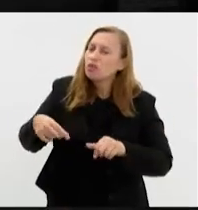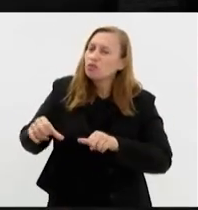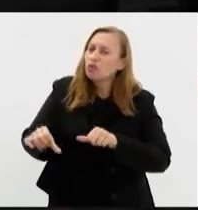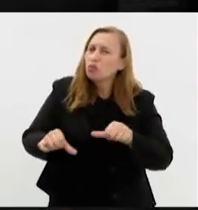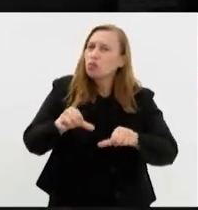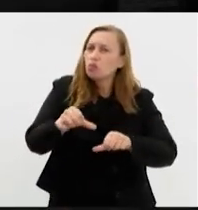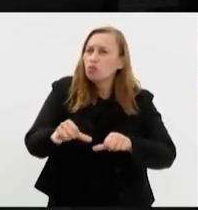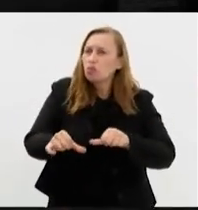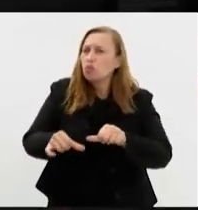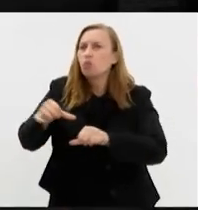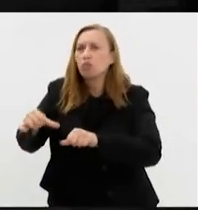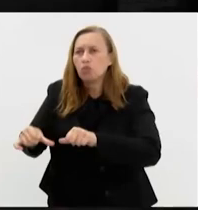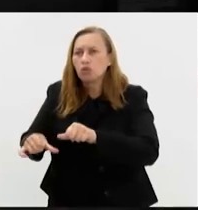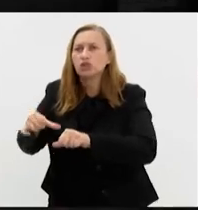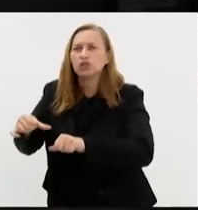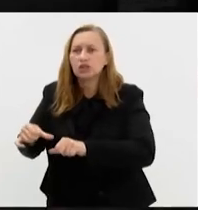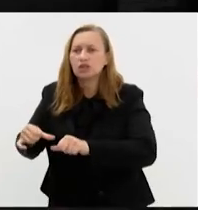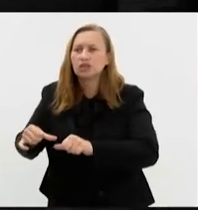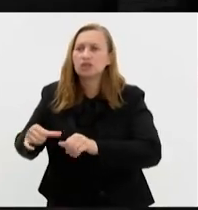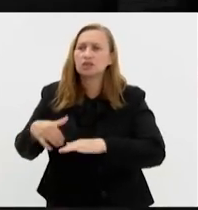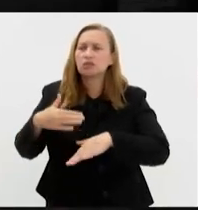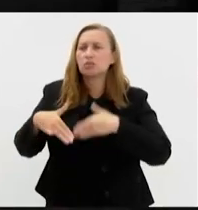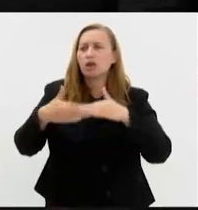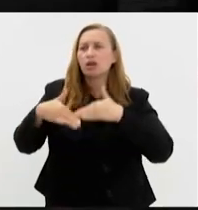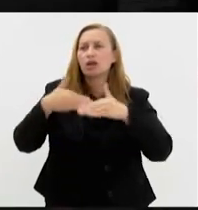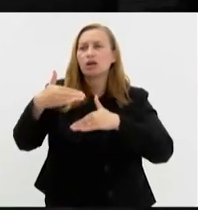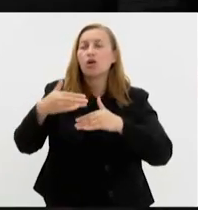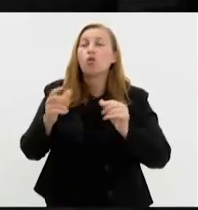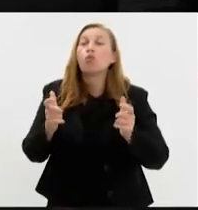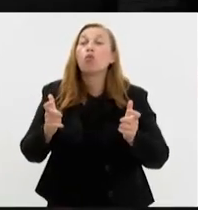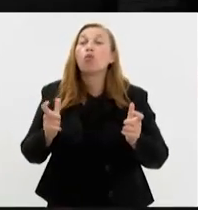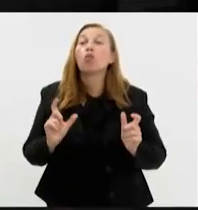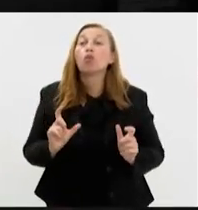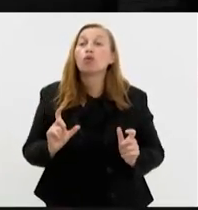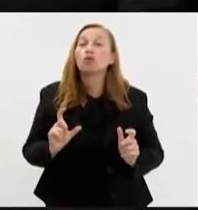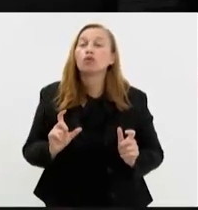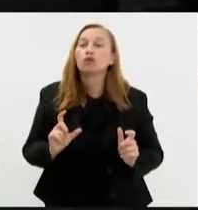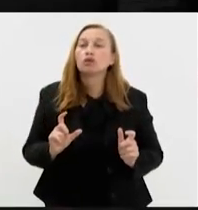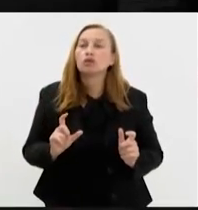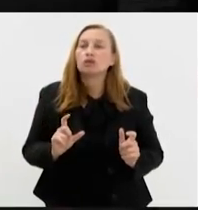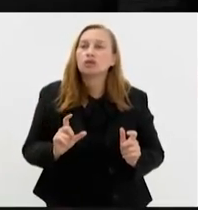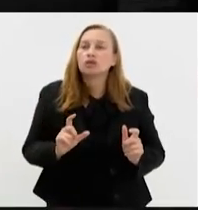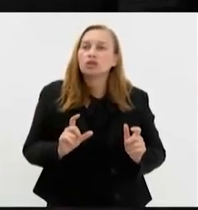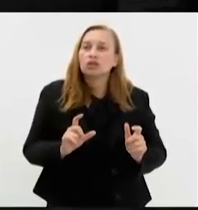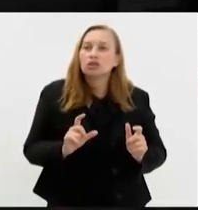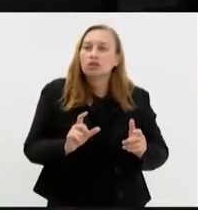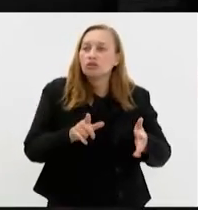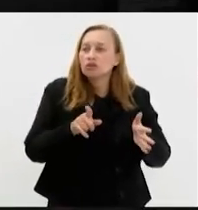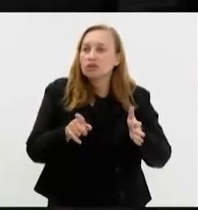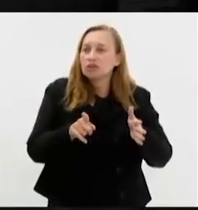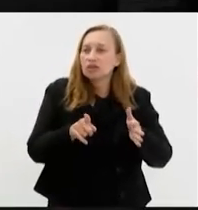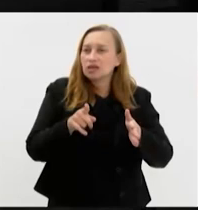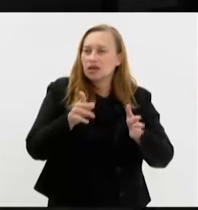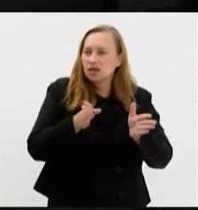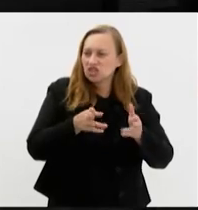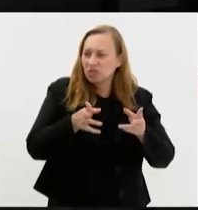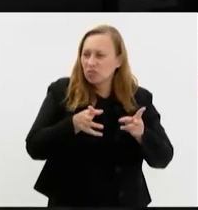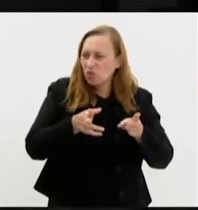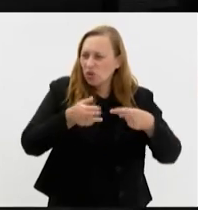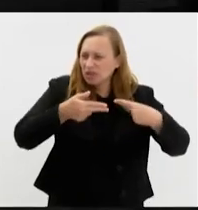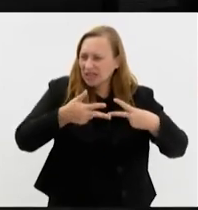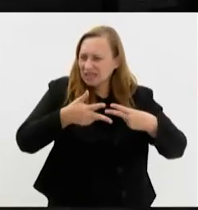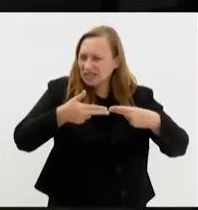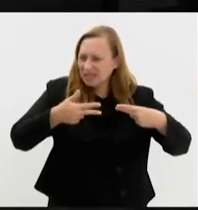hermenêutica evolutiva no trato dessa matéria onde a trucagem a montagem eitos especiais na propaganda não tô falando aa ainda